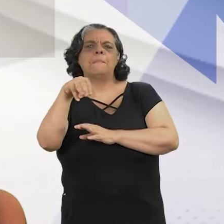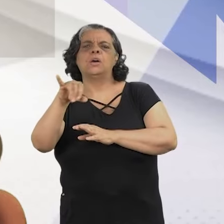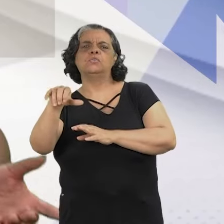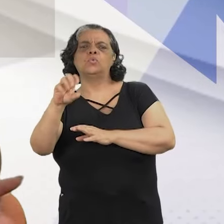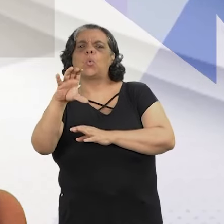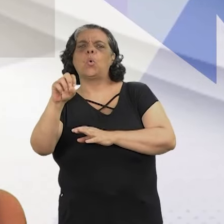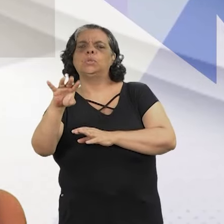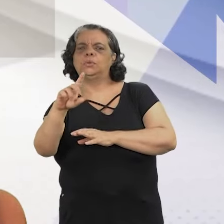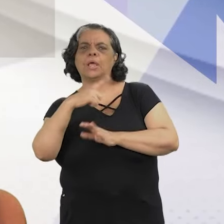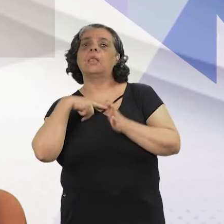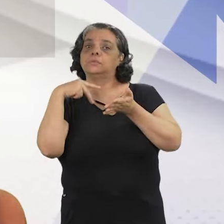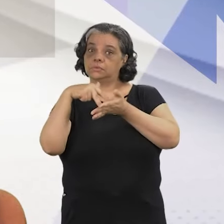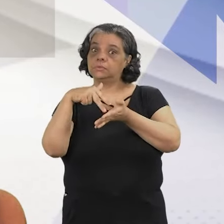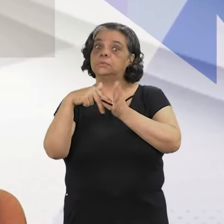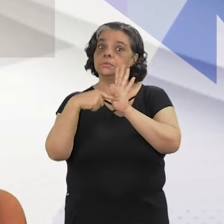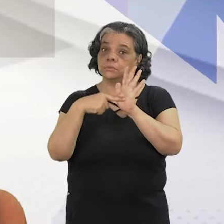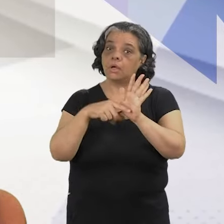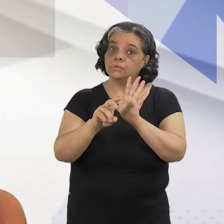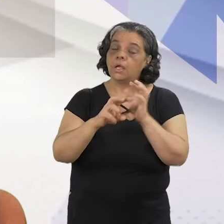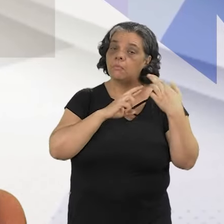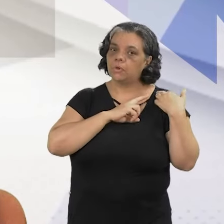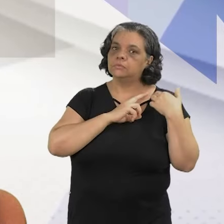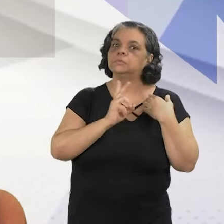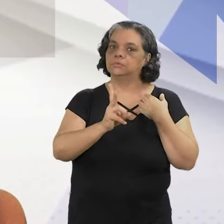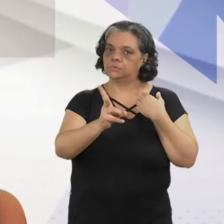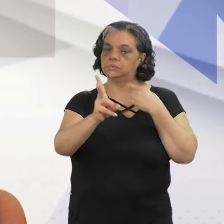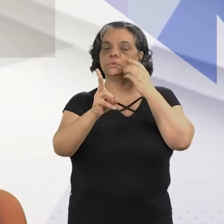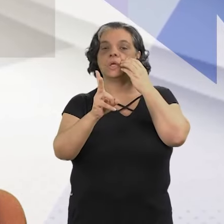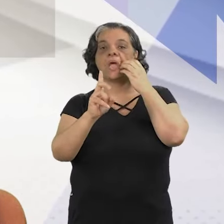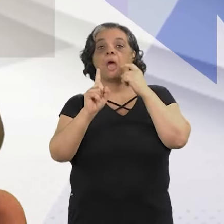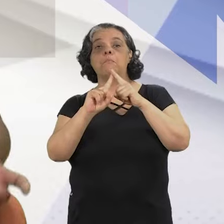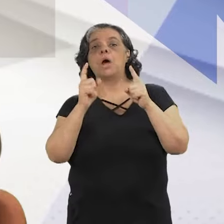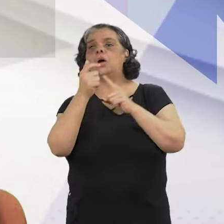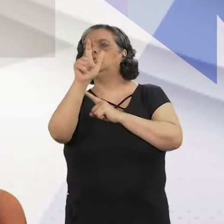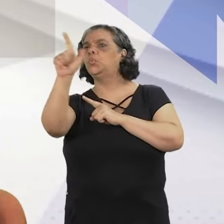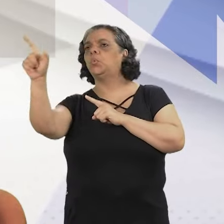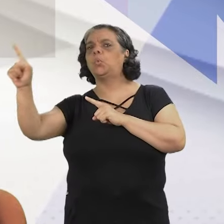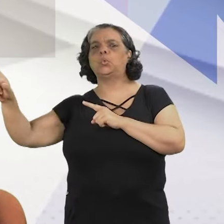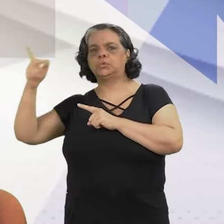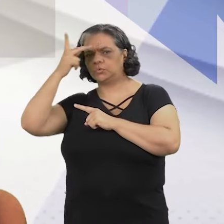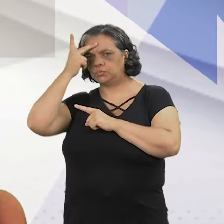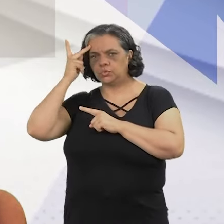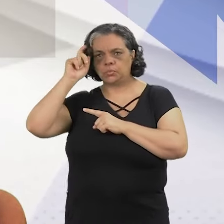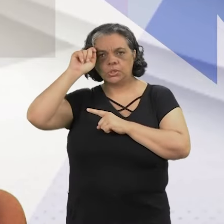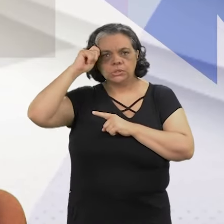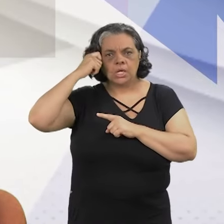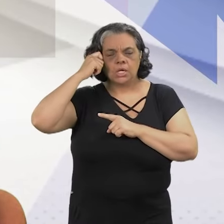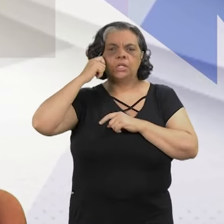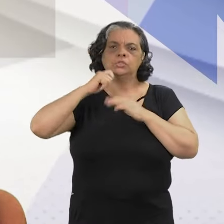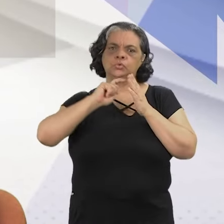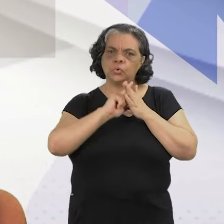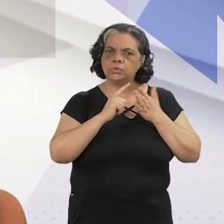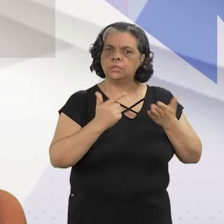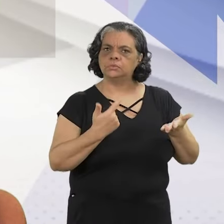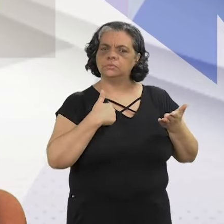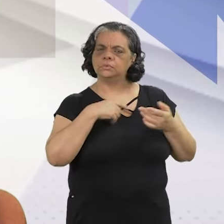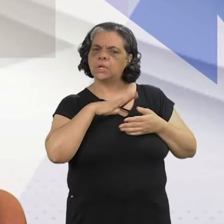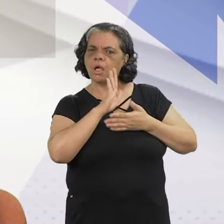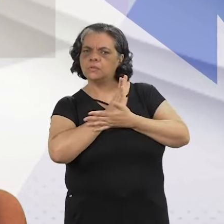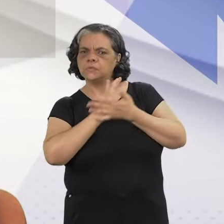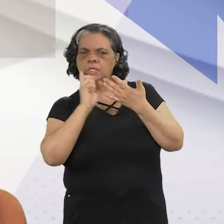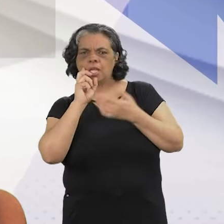é uma pessoa que se destaca assim representa em muito né mas de outros jornalistas negros mesmo que a gente vê que muitas